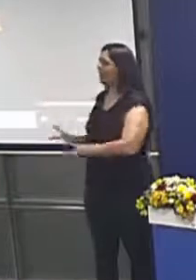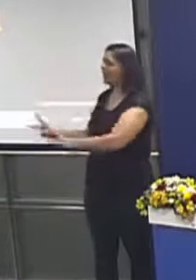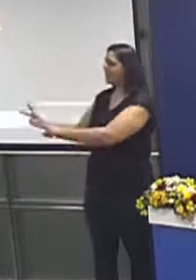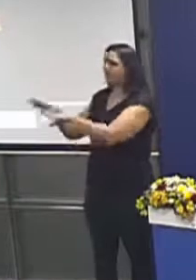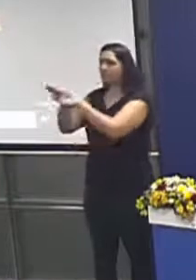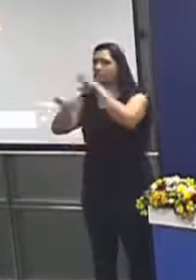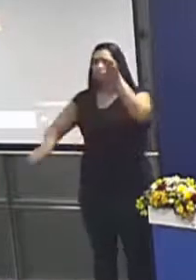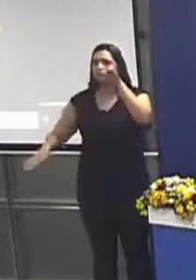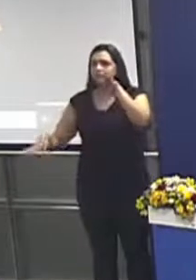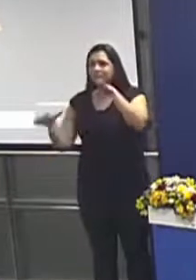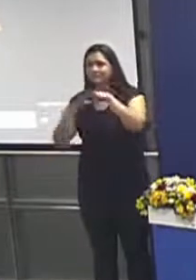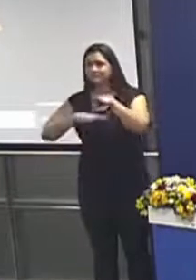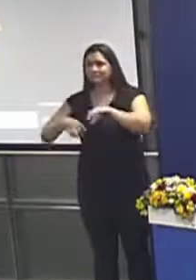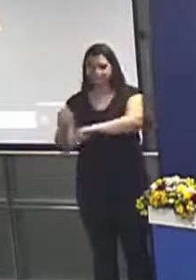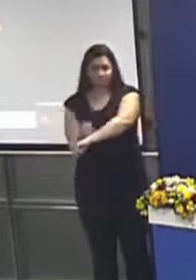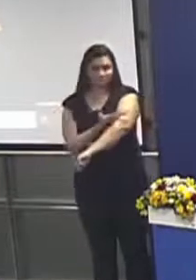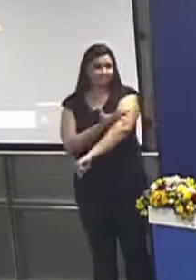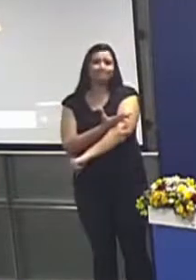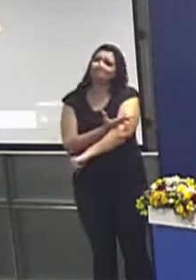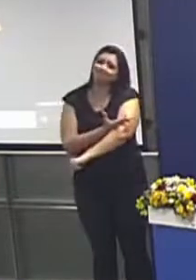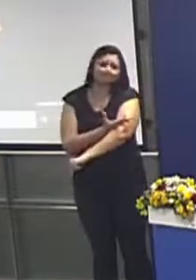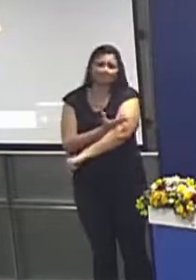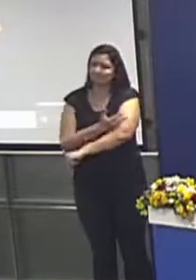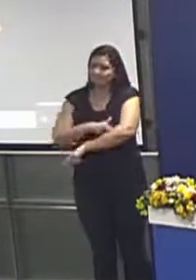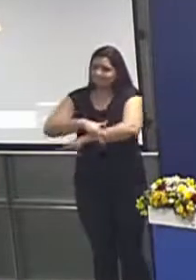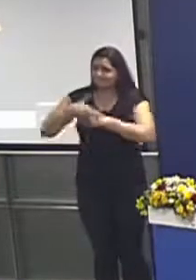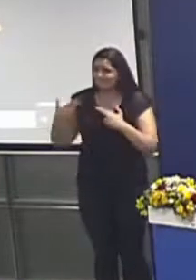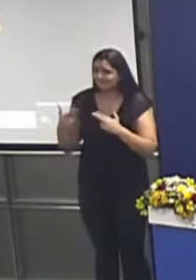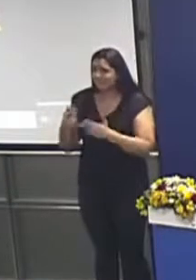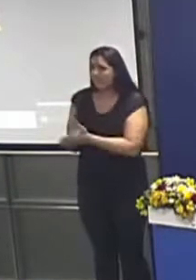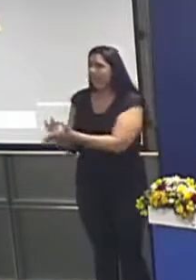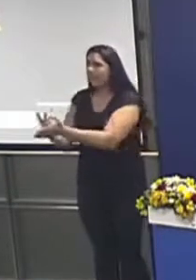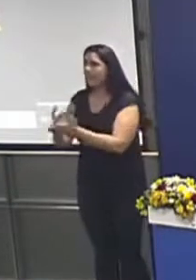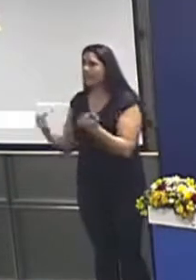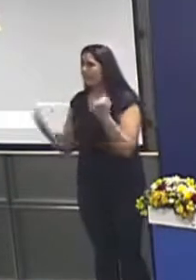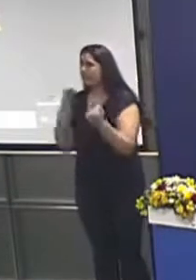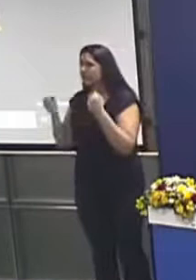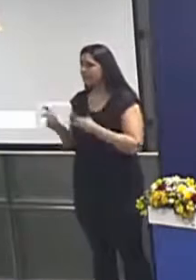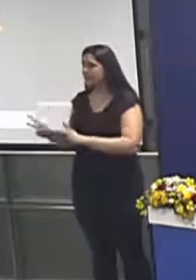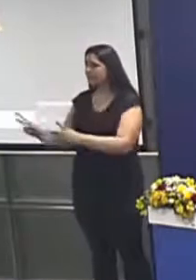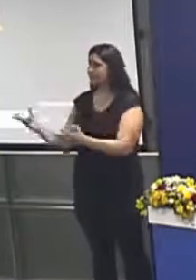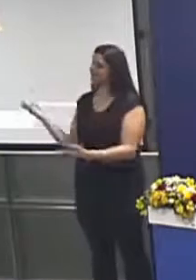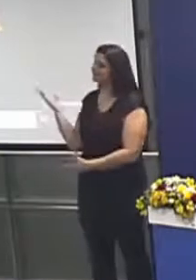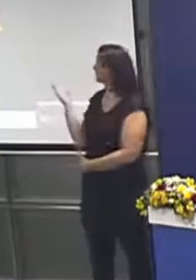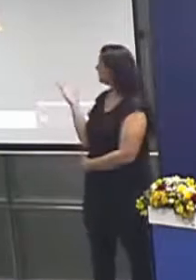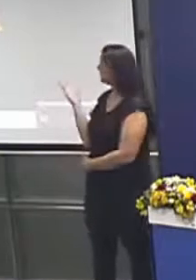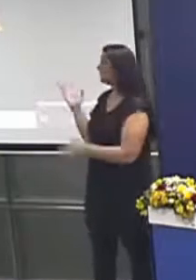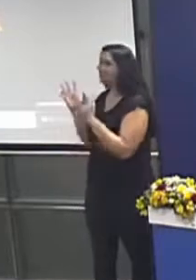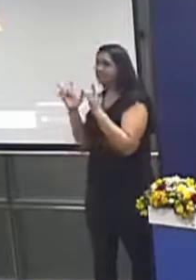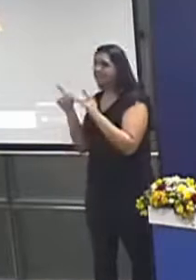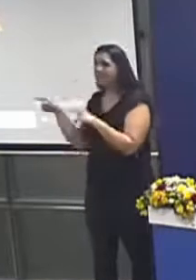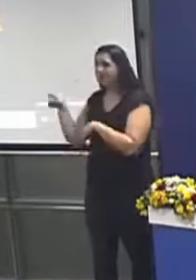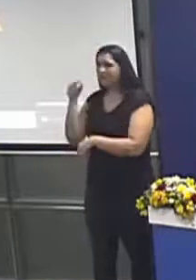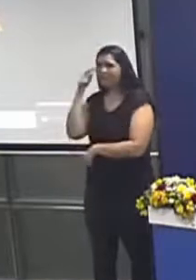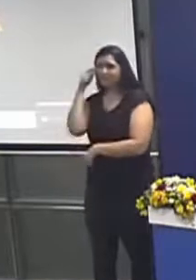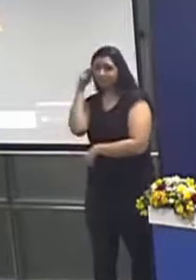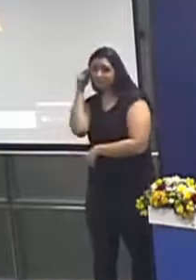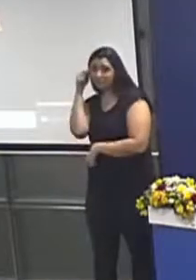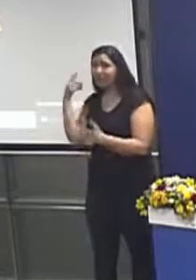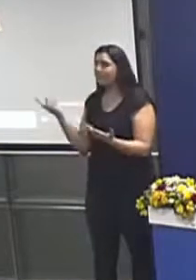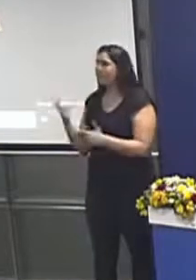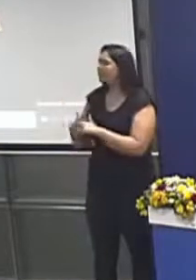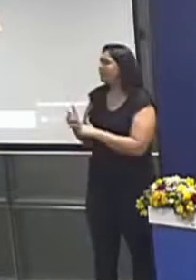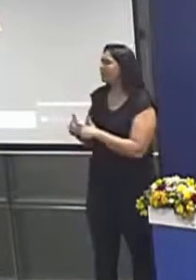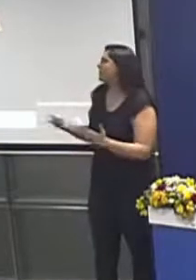essa cena, quanta emoção. Estimulando o racismo na malhação. Negão tá falando aqui que namora com a Japinha. Qual o problema? Tia